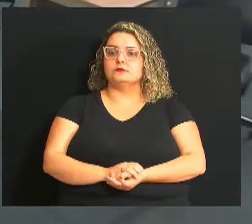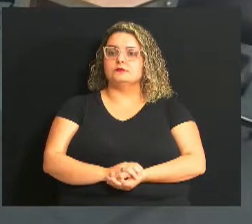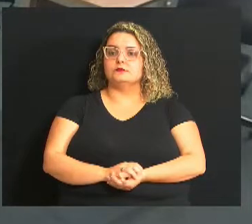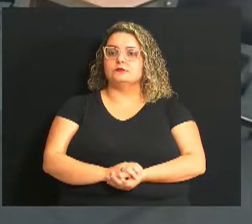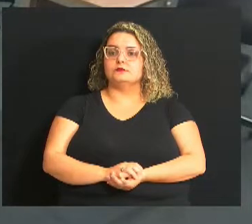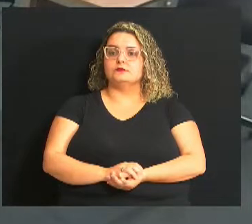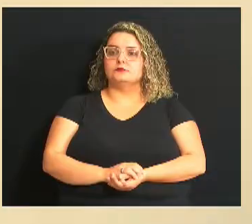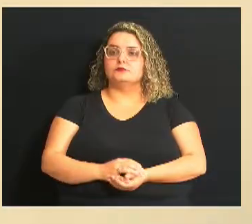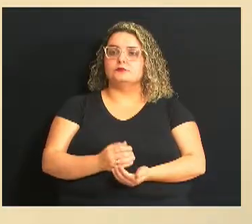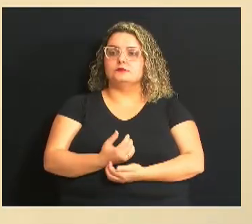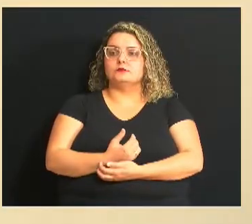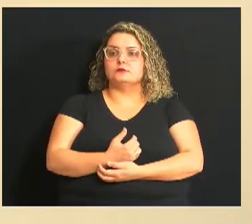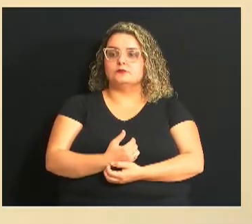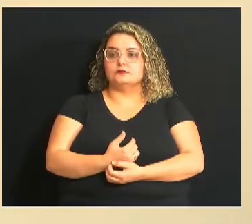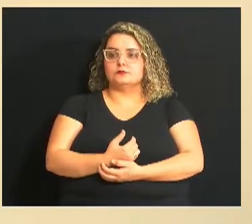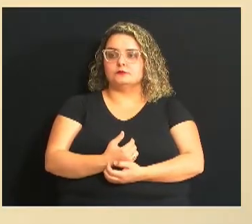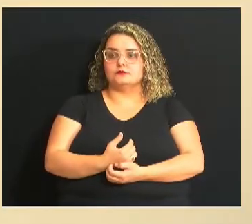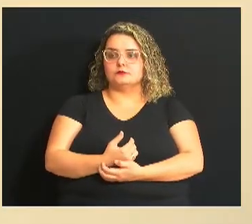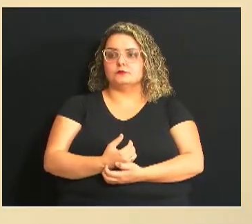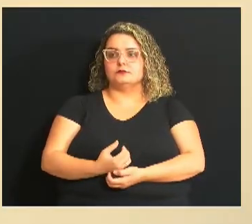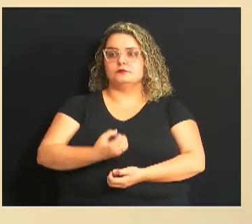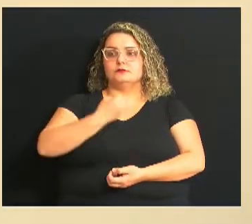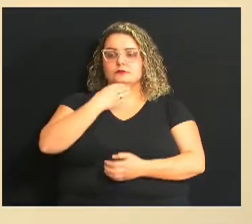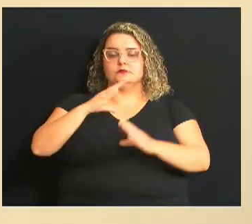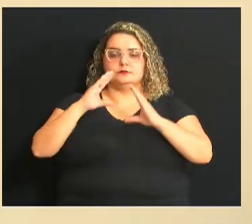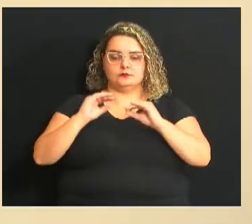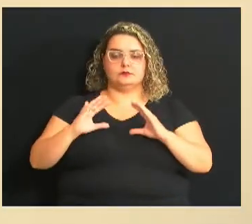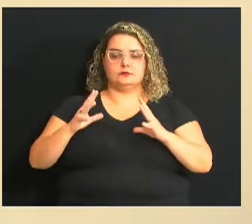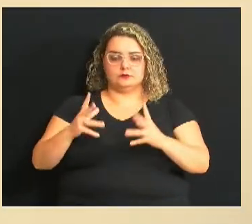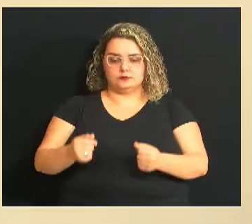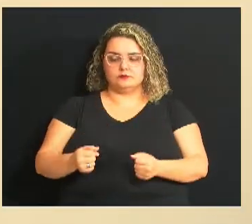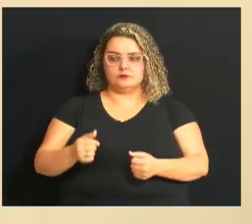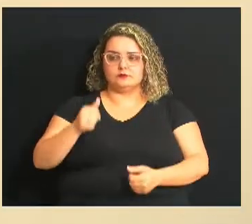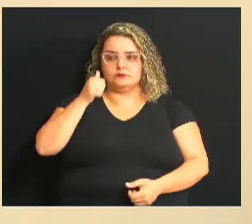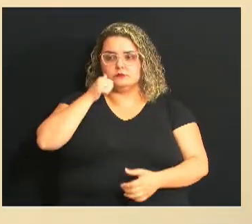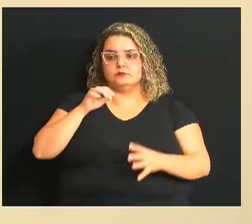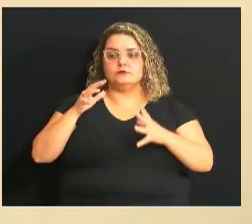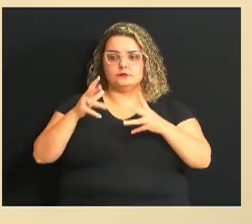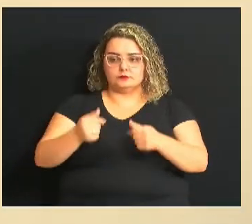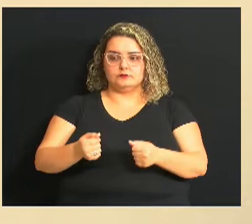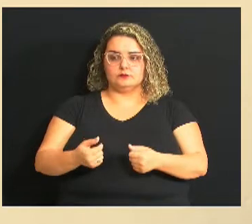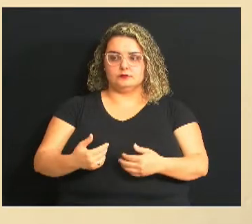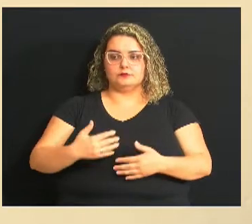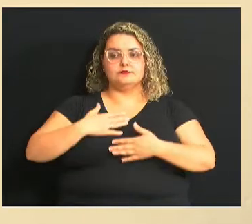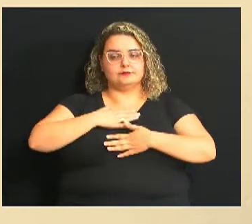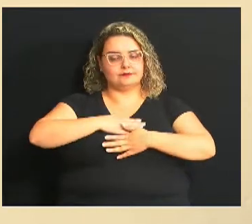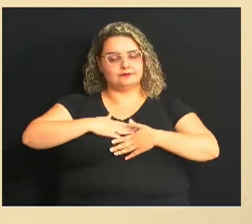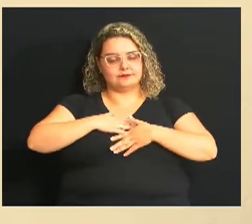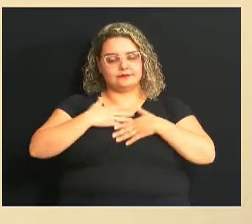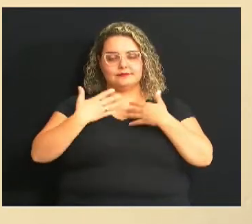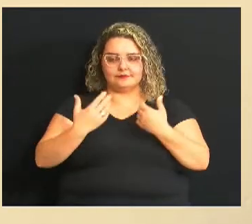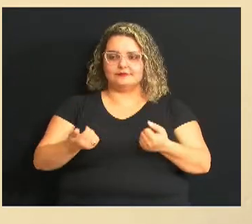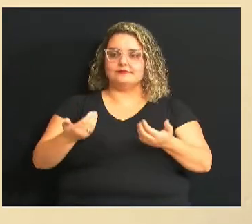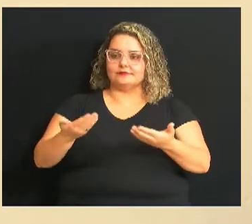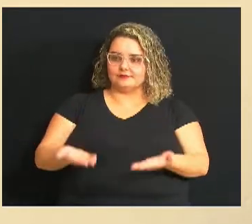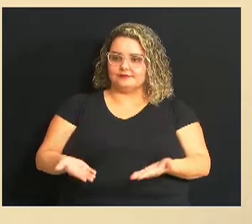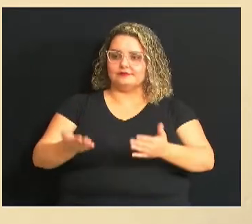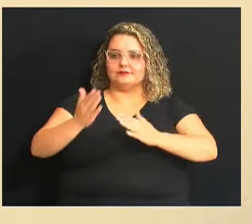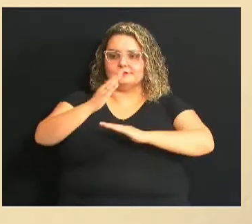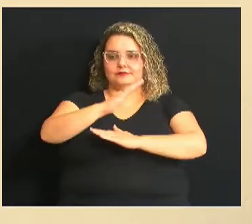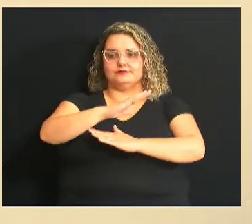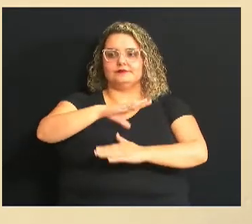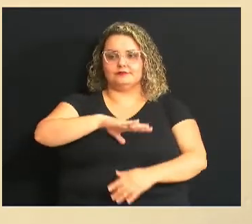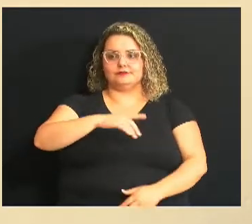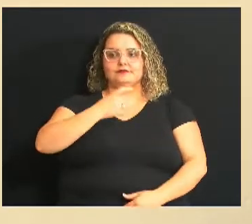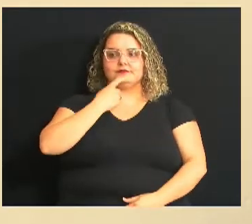Bom, gente, boa noite, novamente a todos e a todas. É uma satisfação recebê-los aqui na Câmara Municipal de